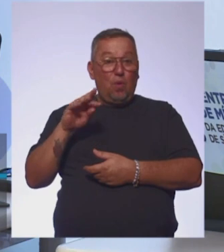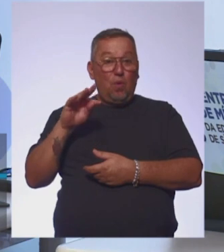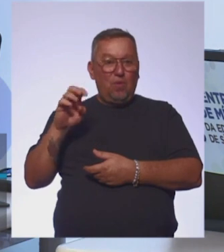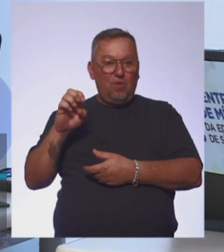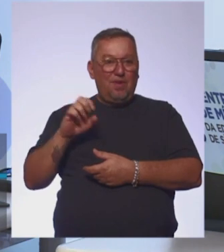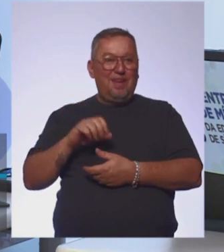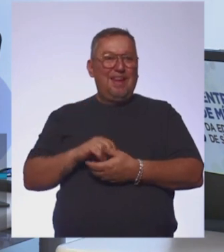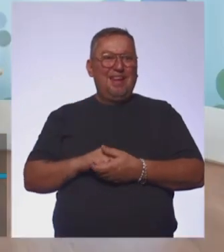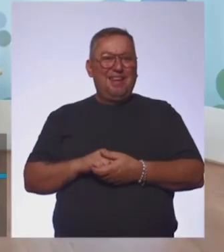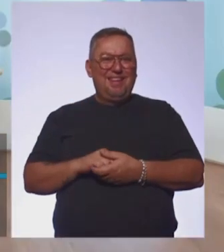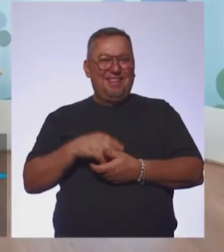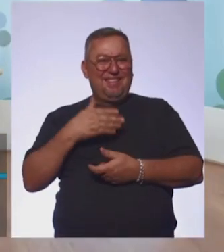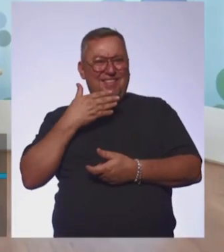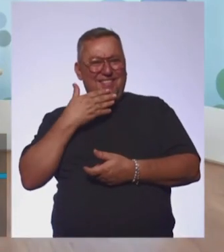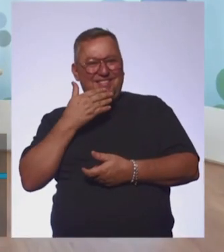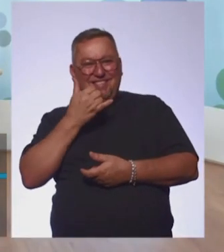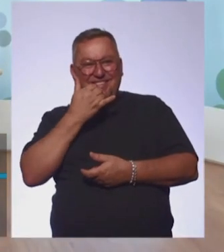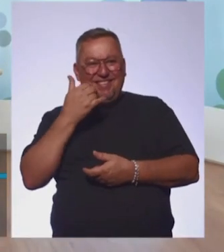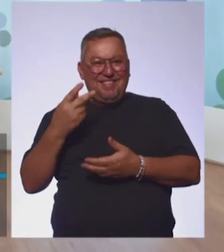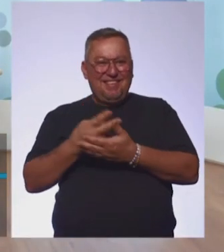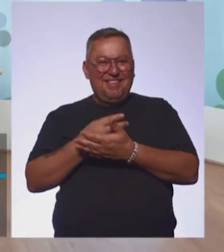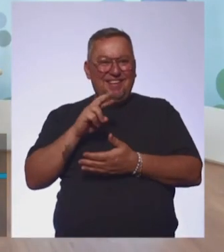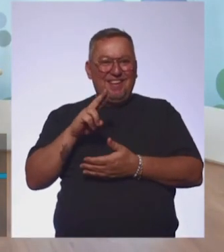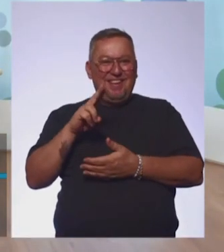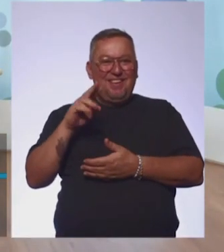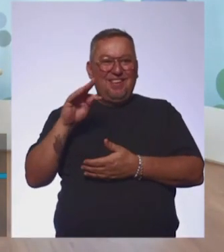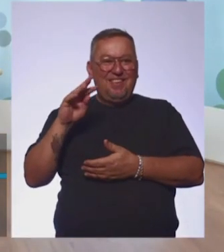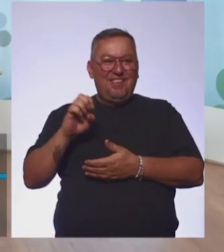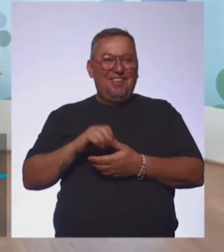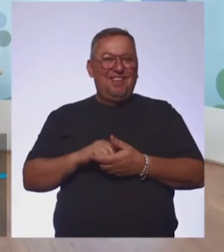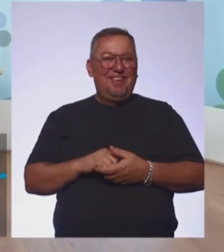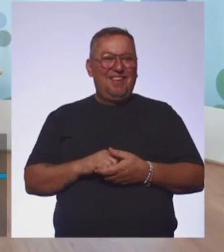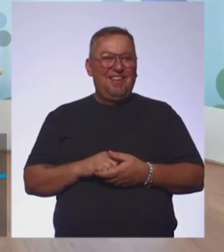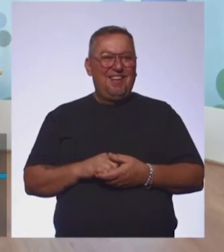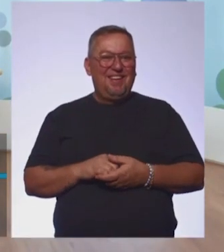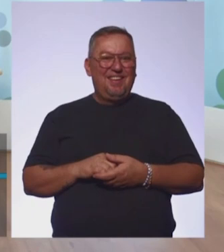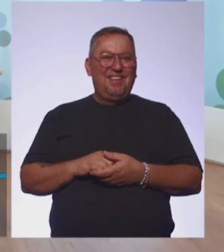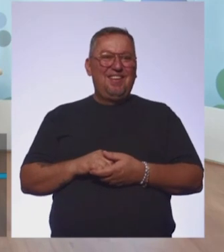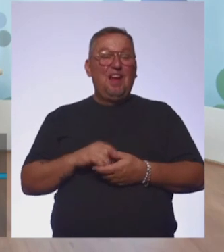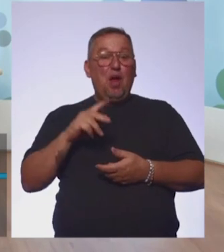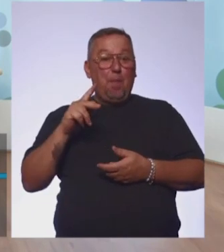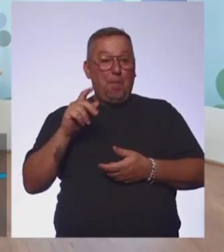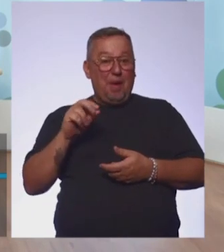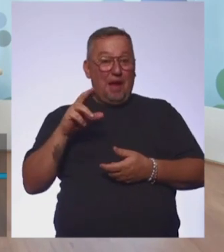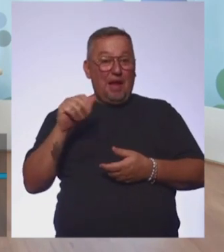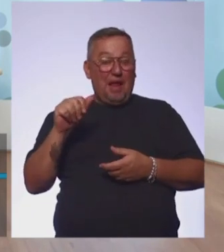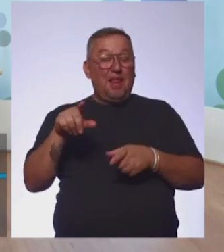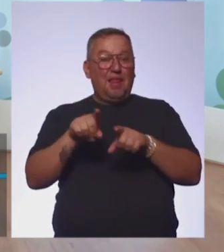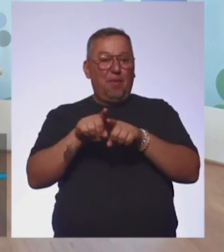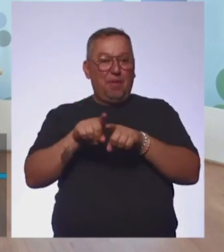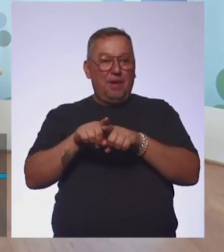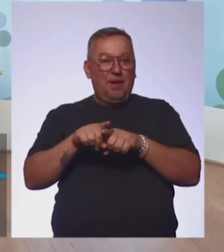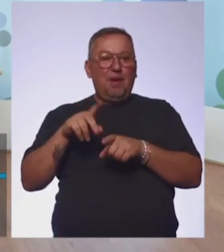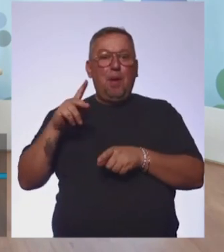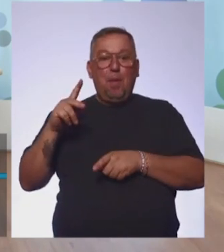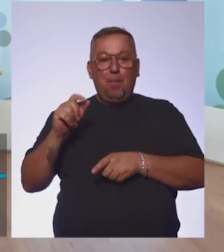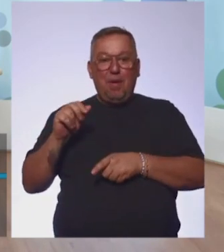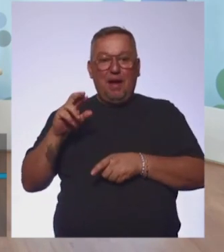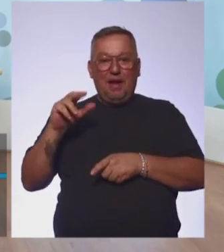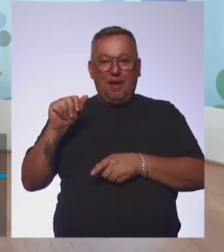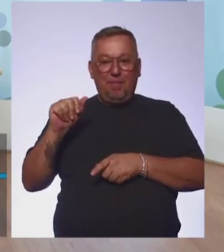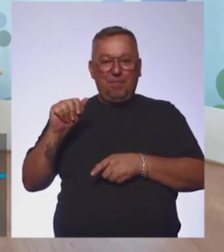ser pro Ruth. Hoje tá difícil para eu ler os nomes, gente. Para também. Aluno Cauã pro Michele. Para.